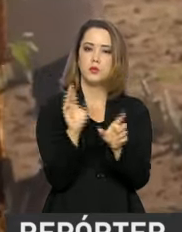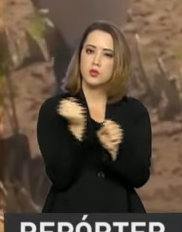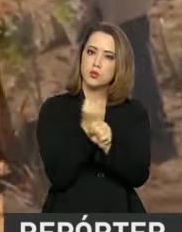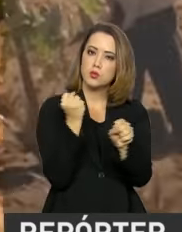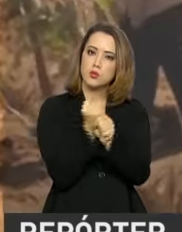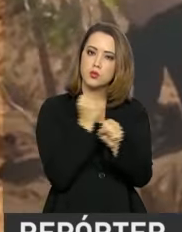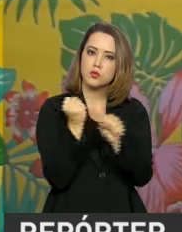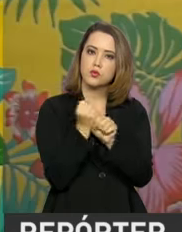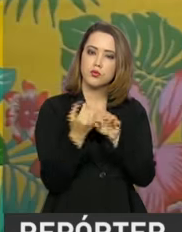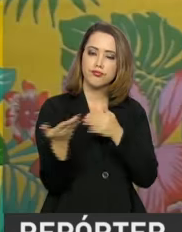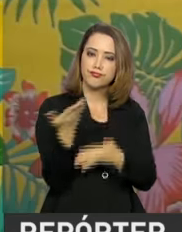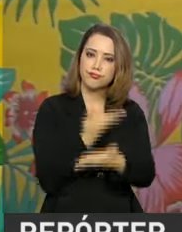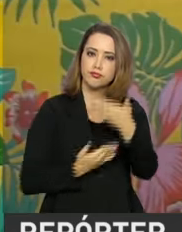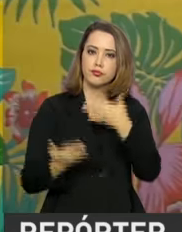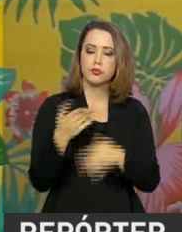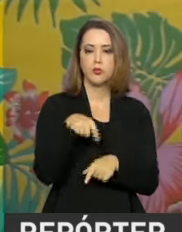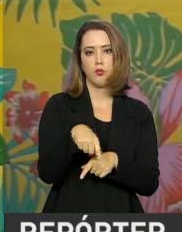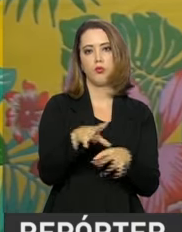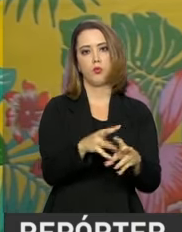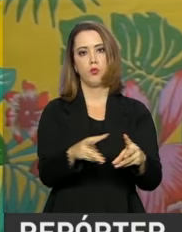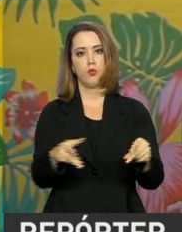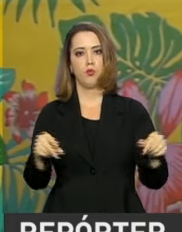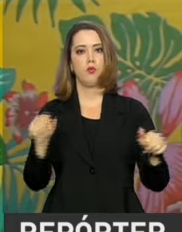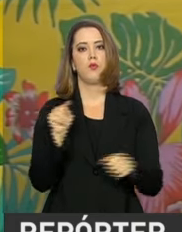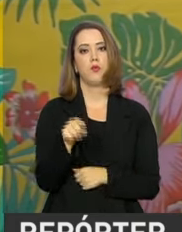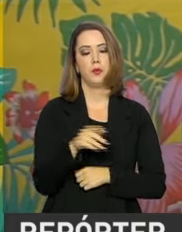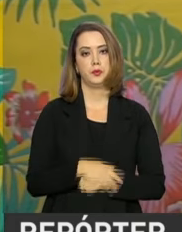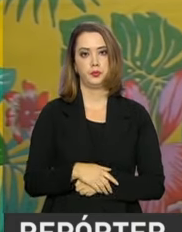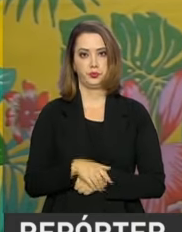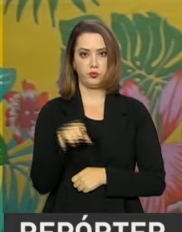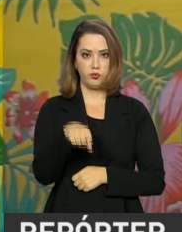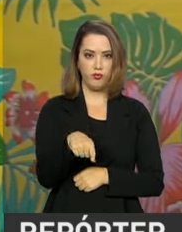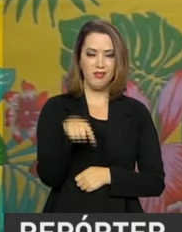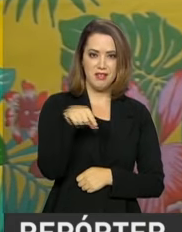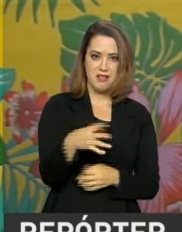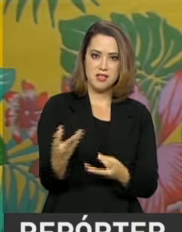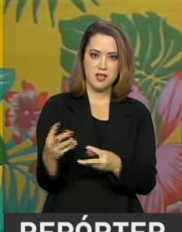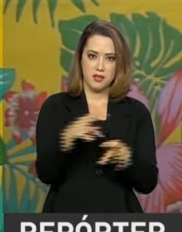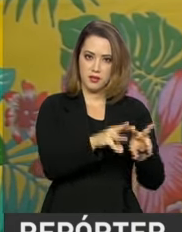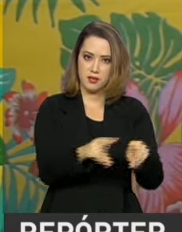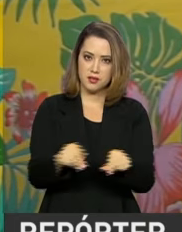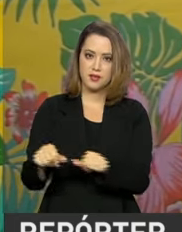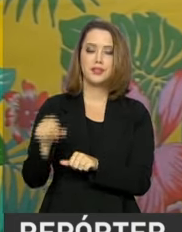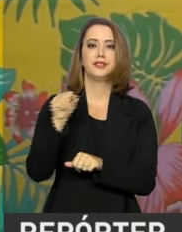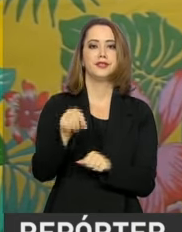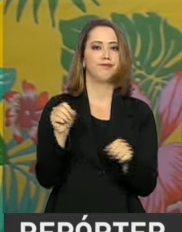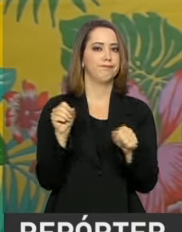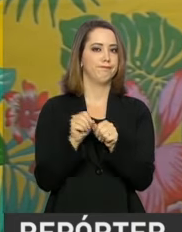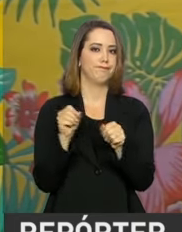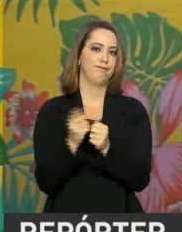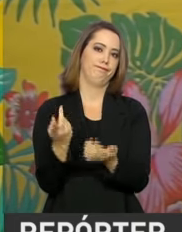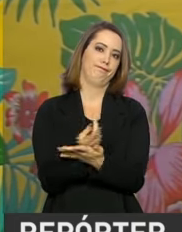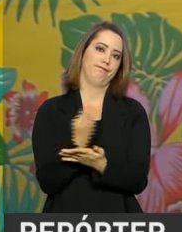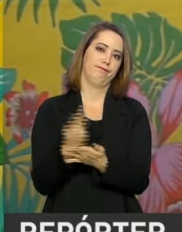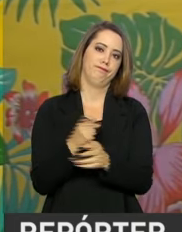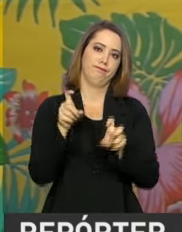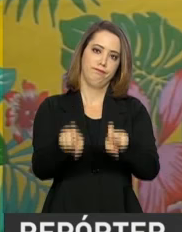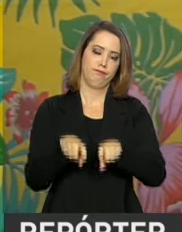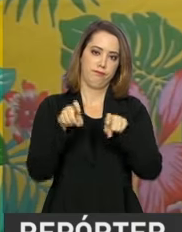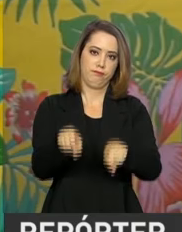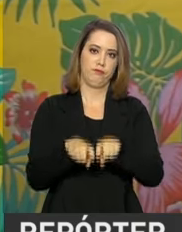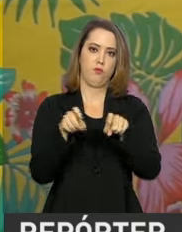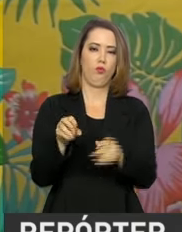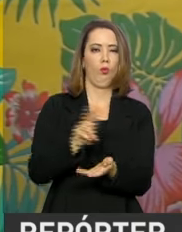relação com a terra. A terra dessa região ela foi degradada durante muitos anos através do manejo inadequado da agricultura.